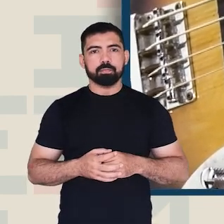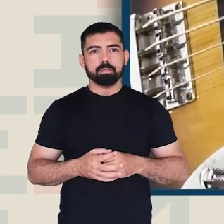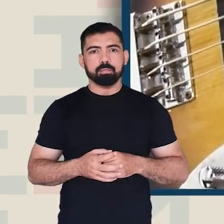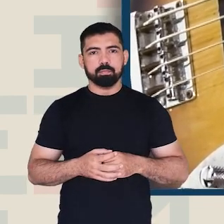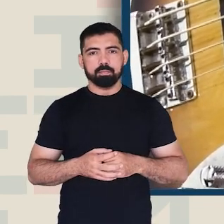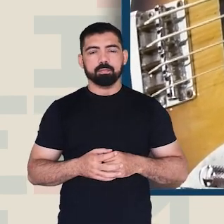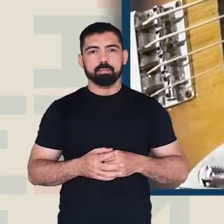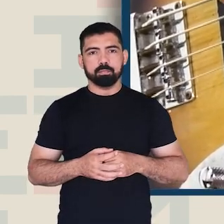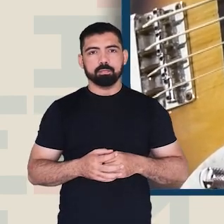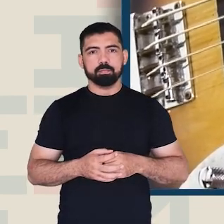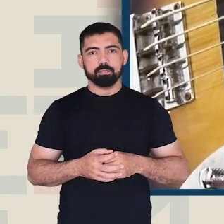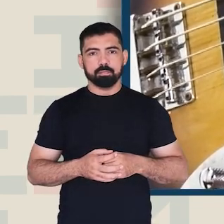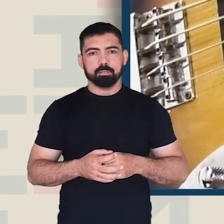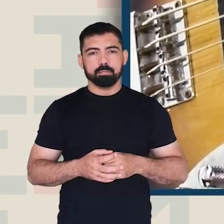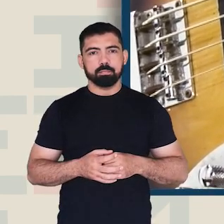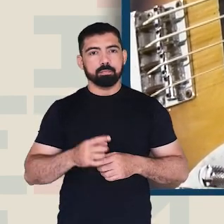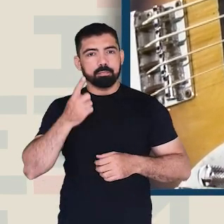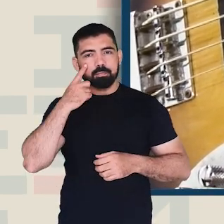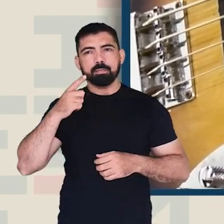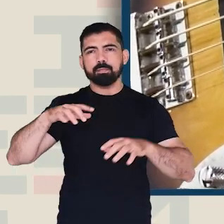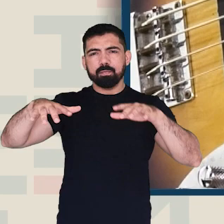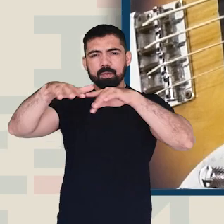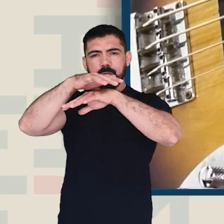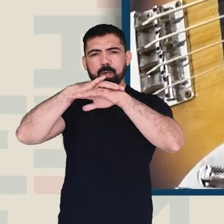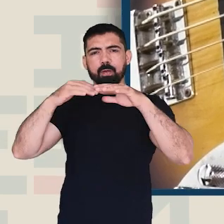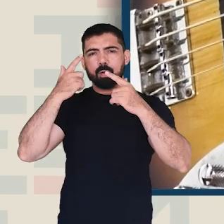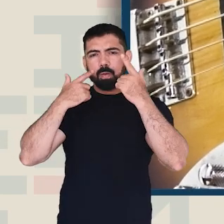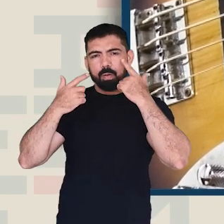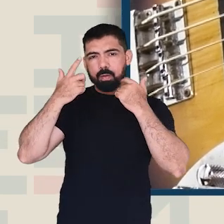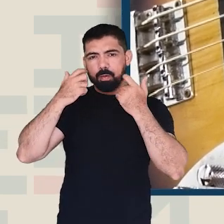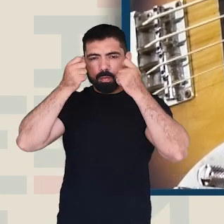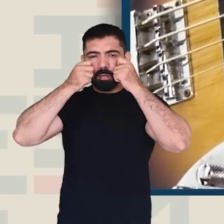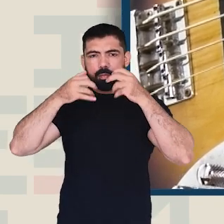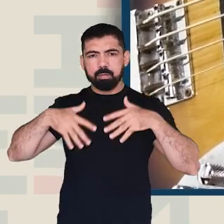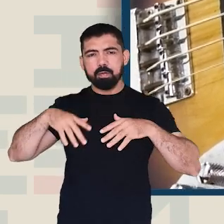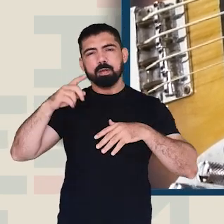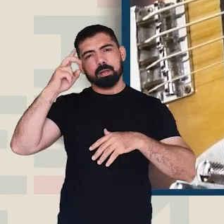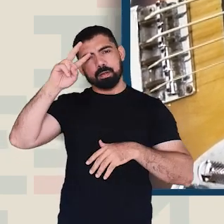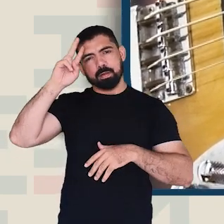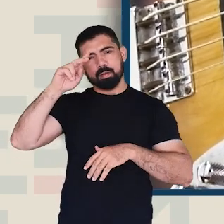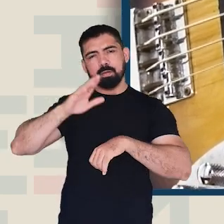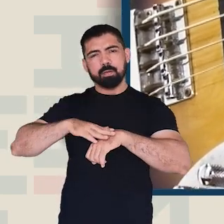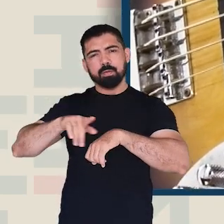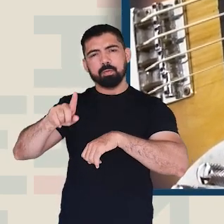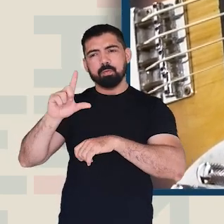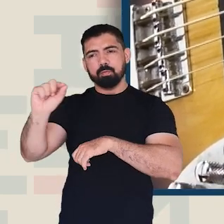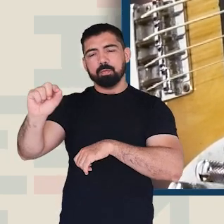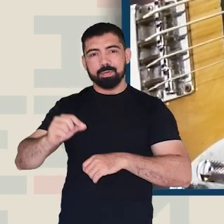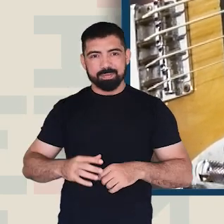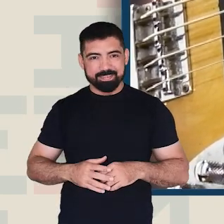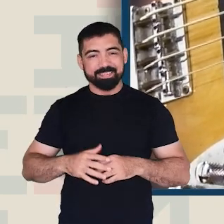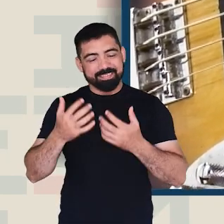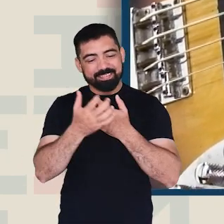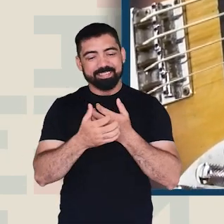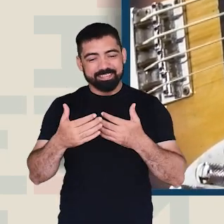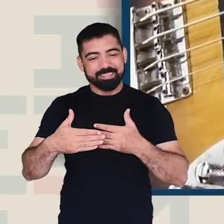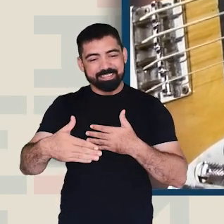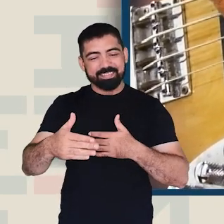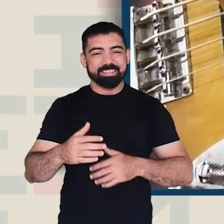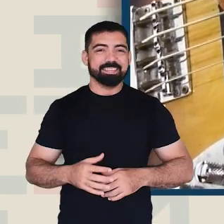de lágrimas sobre meus olhos. Vou ganhar uma gig agora. E que você foi embora. E por aí vai.